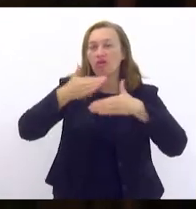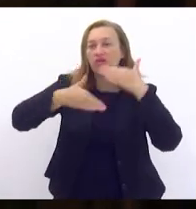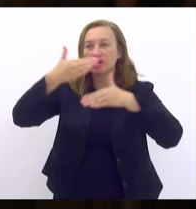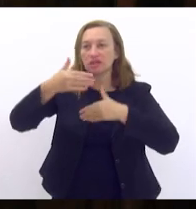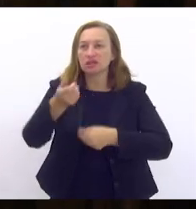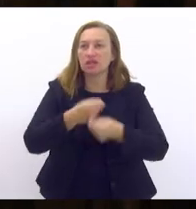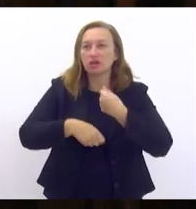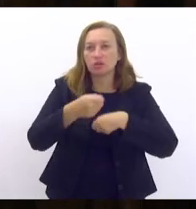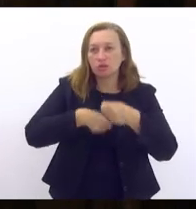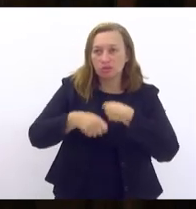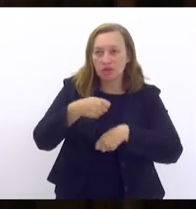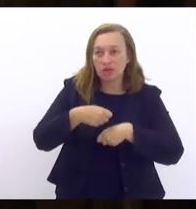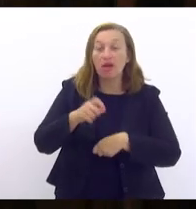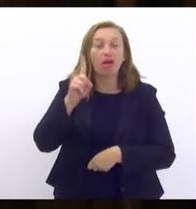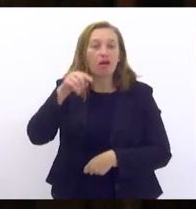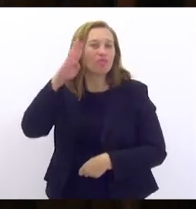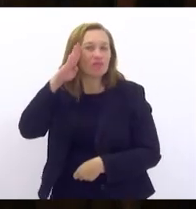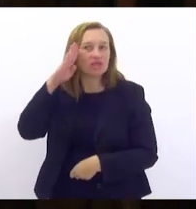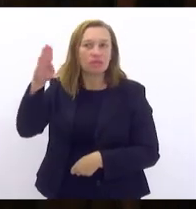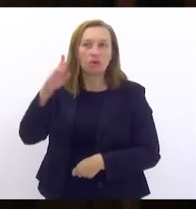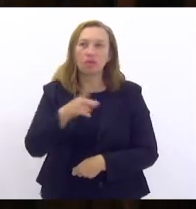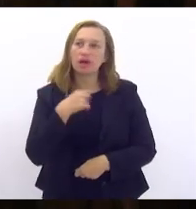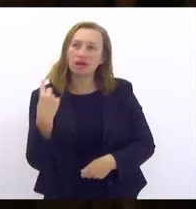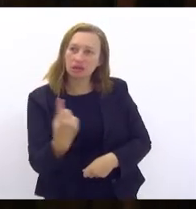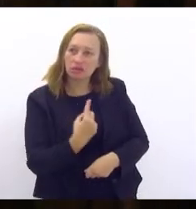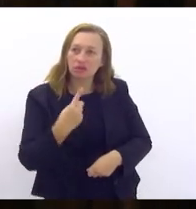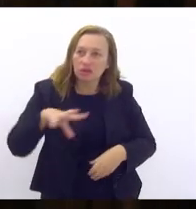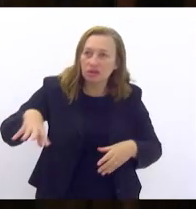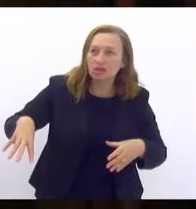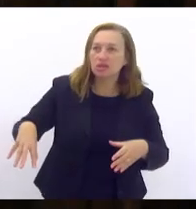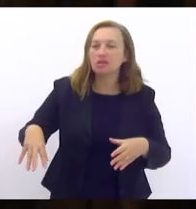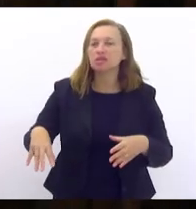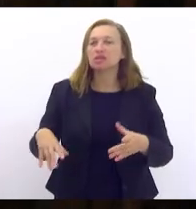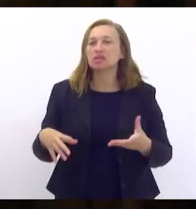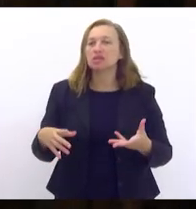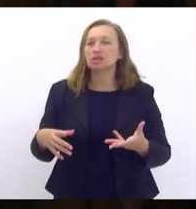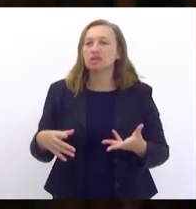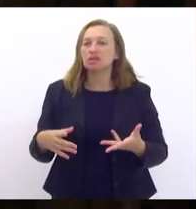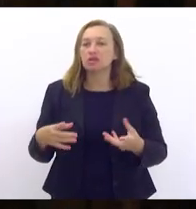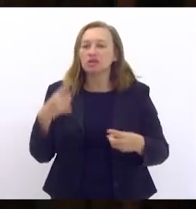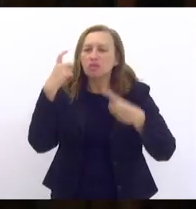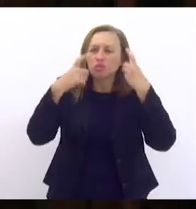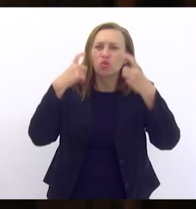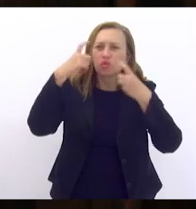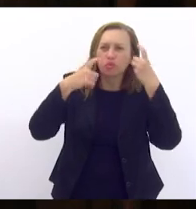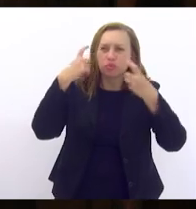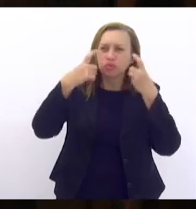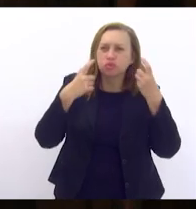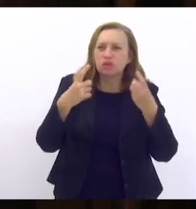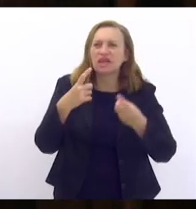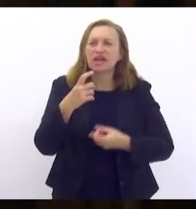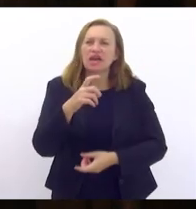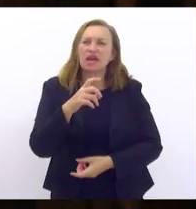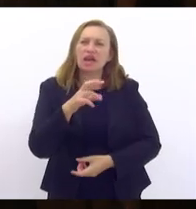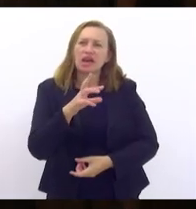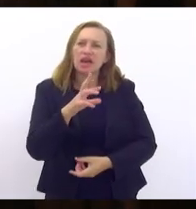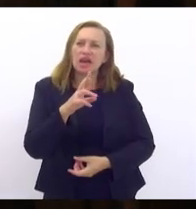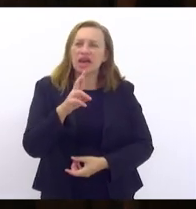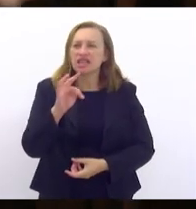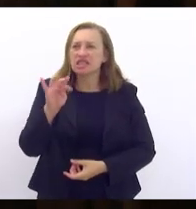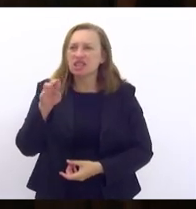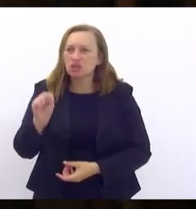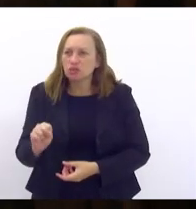economia circular é fundamental para que a gente endurece essa preocupação da humanidade que a geração de resíduos e também